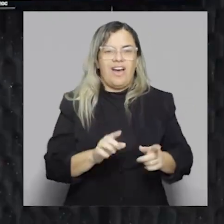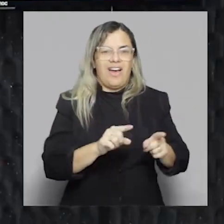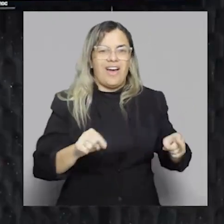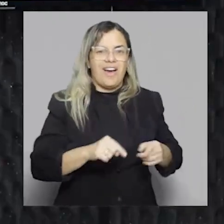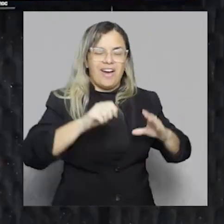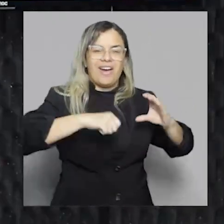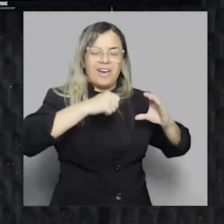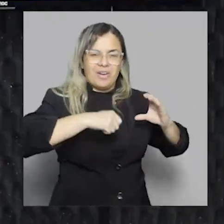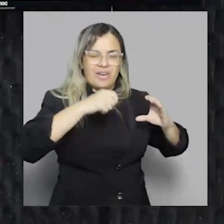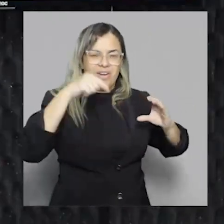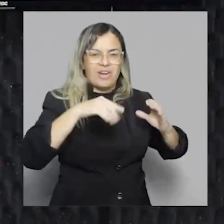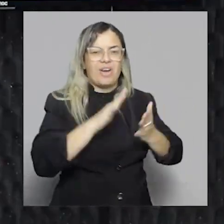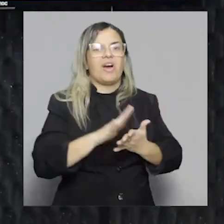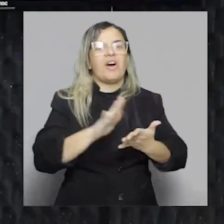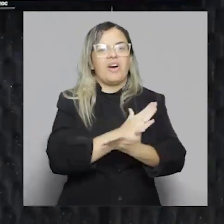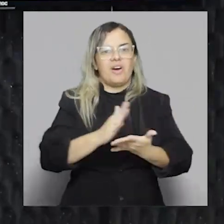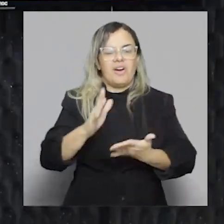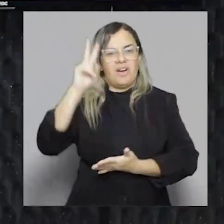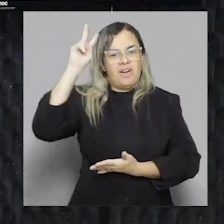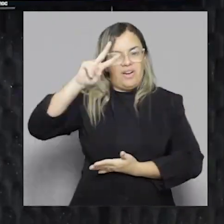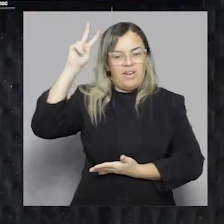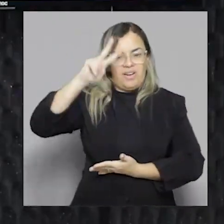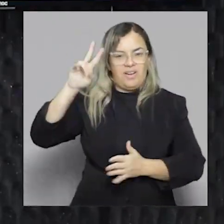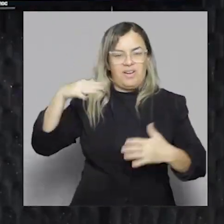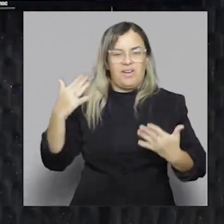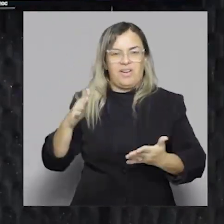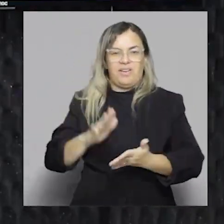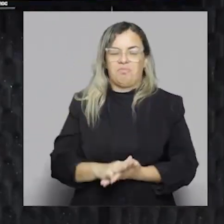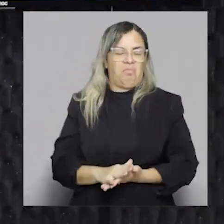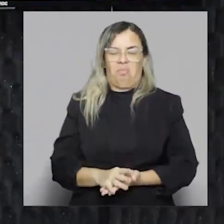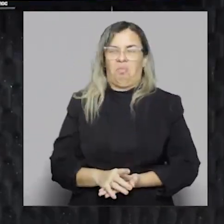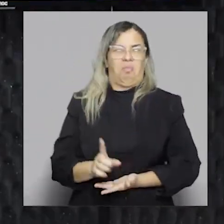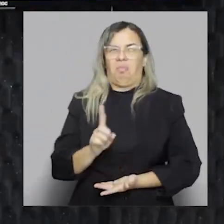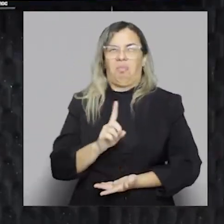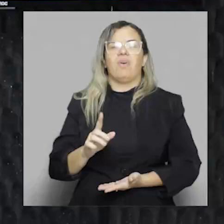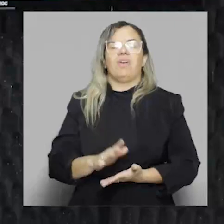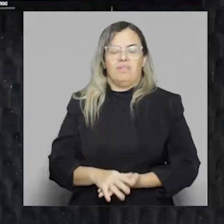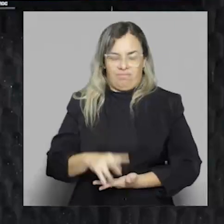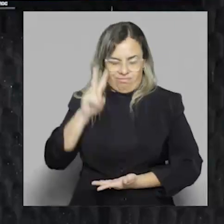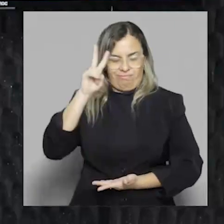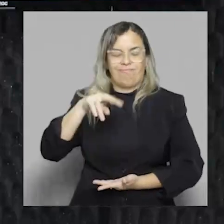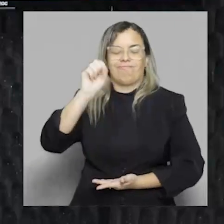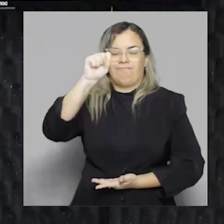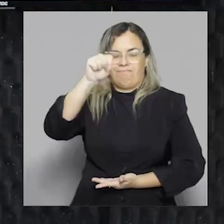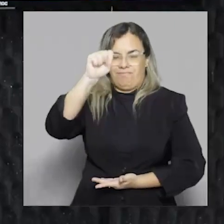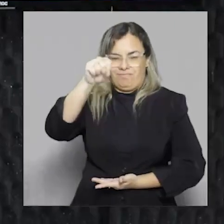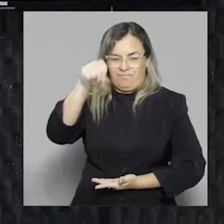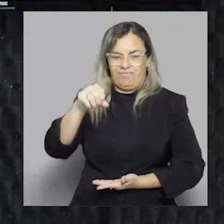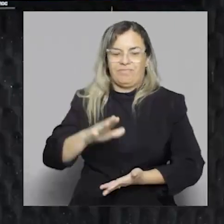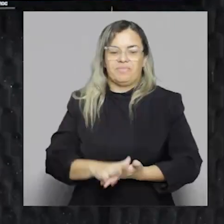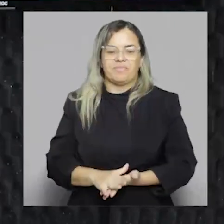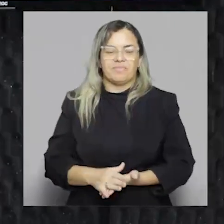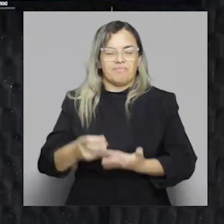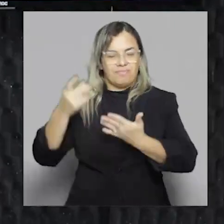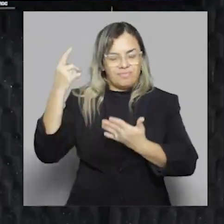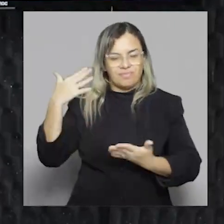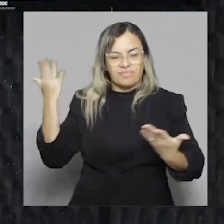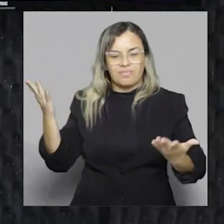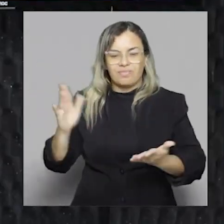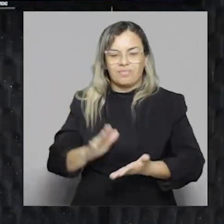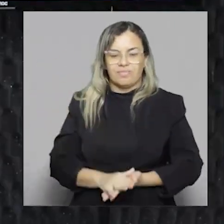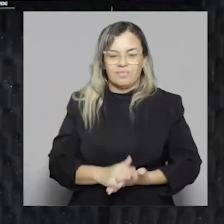também, algumas pessoas lembram dele. Não vem que história de balançar para cá, tem gente balançando, lembra sim, conversa. Né? E aí ele coloca quem